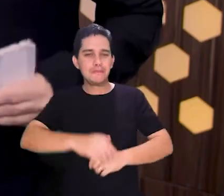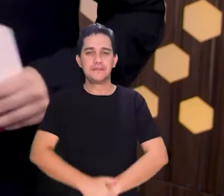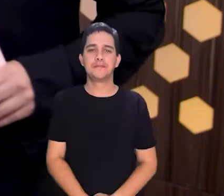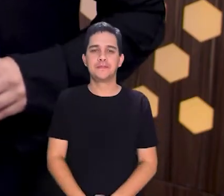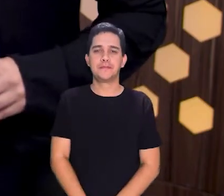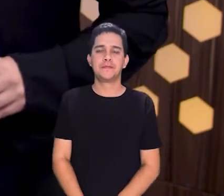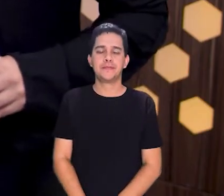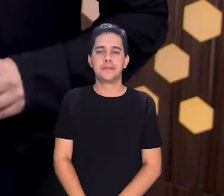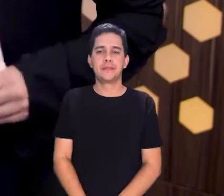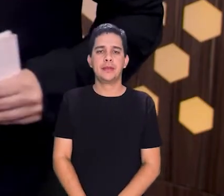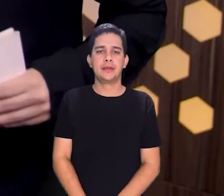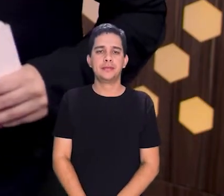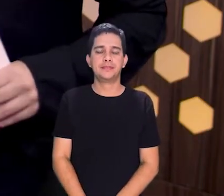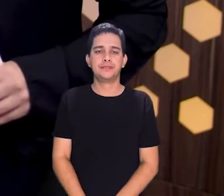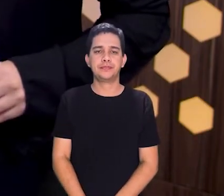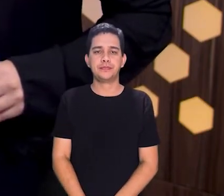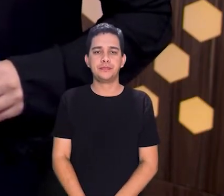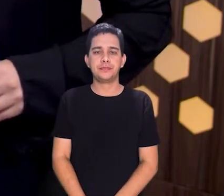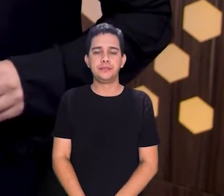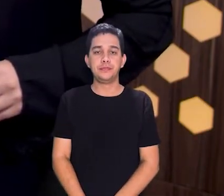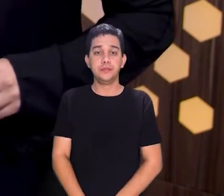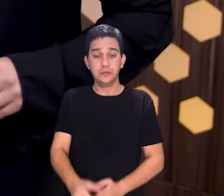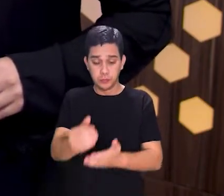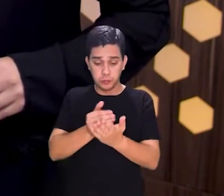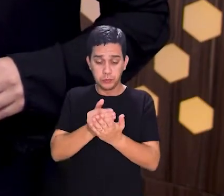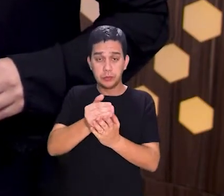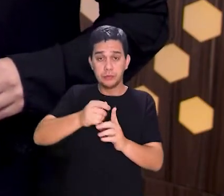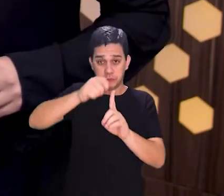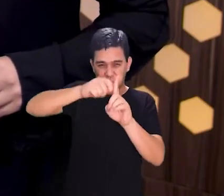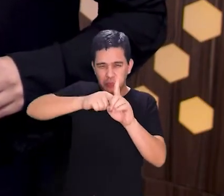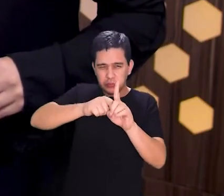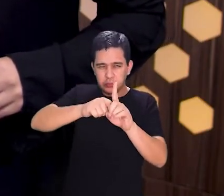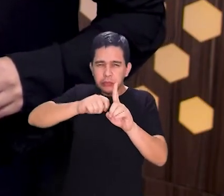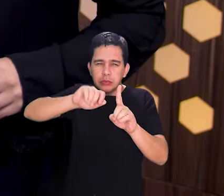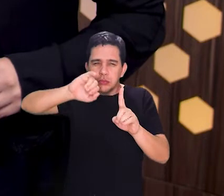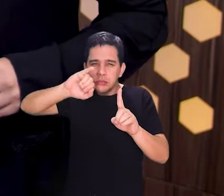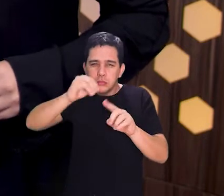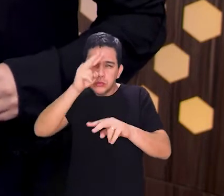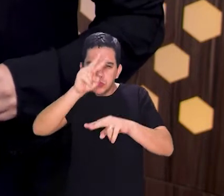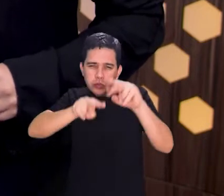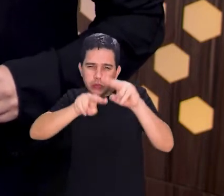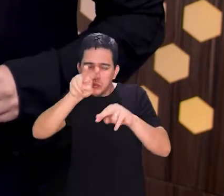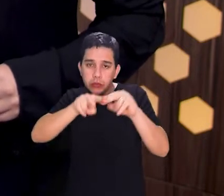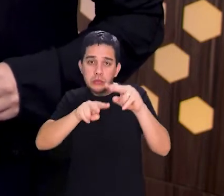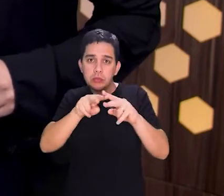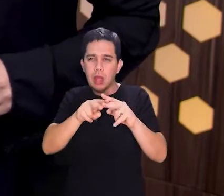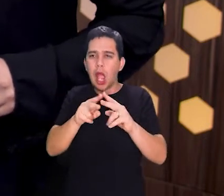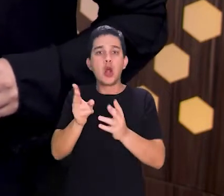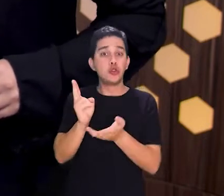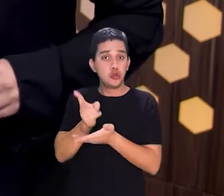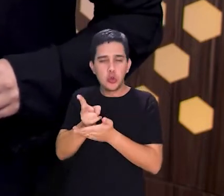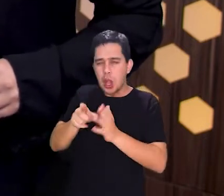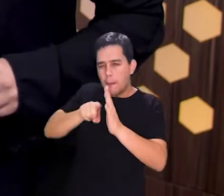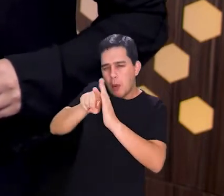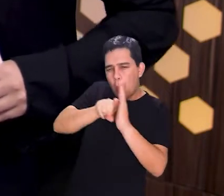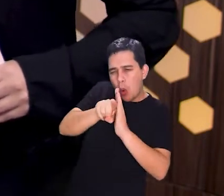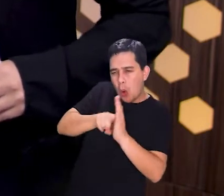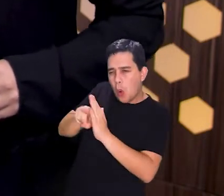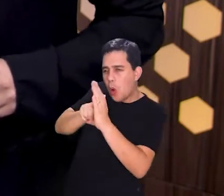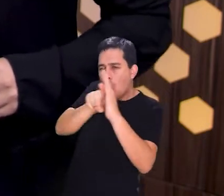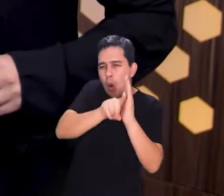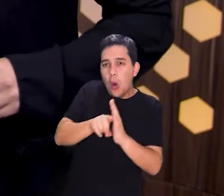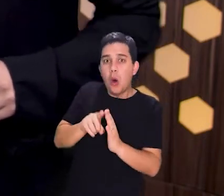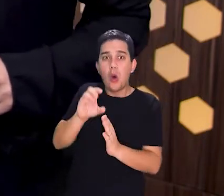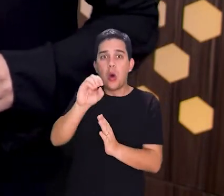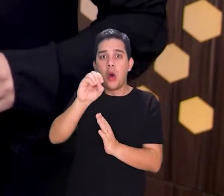No início de junho, o MPRJ realizou a primeira fase da Operação Resina para desarticular grupo criminoso